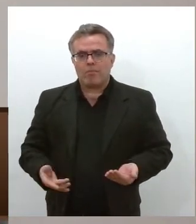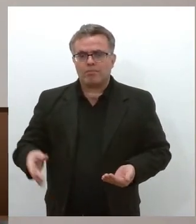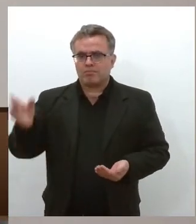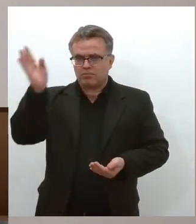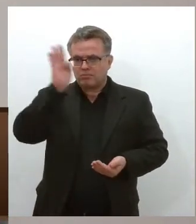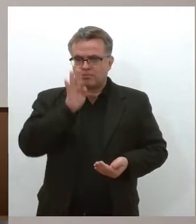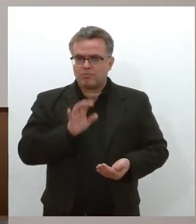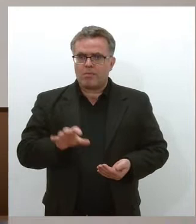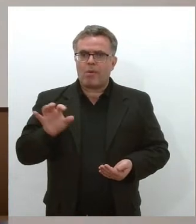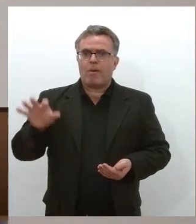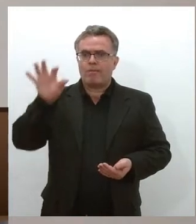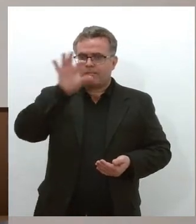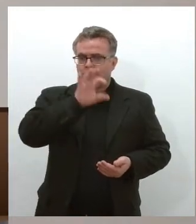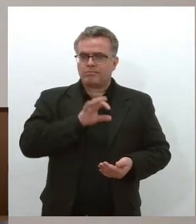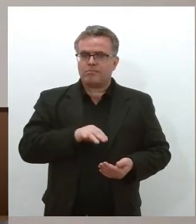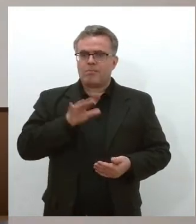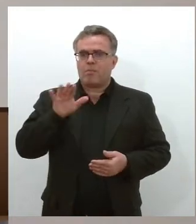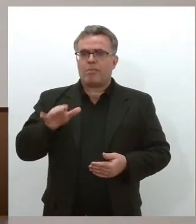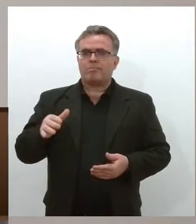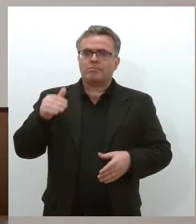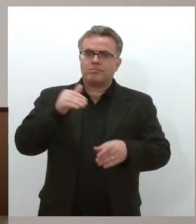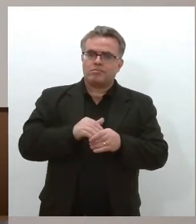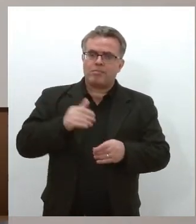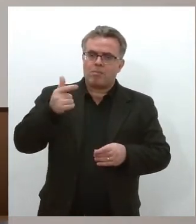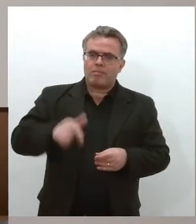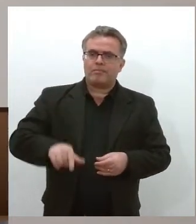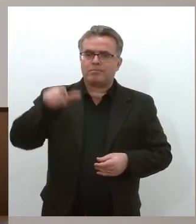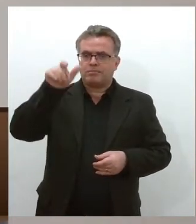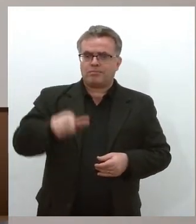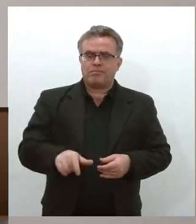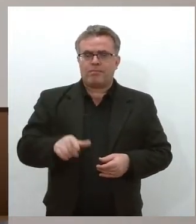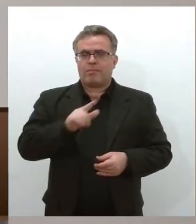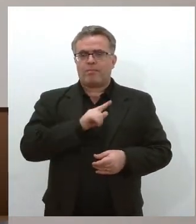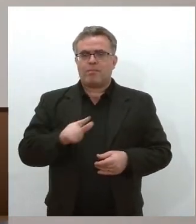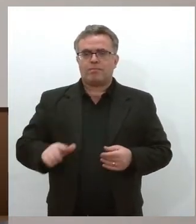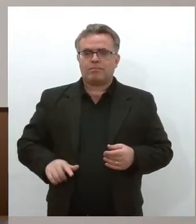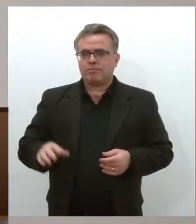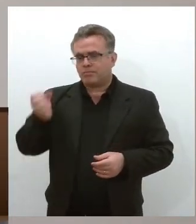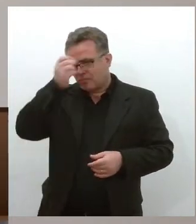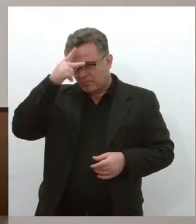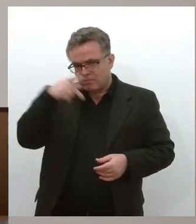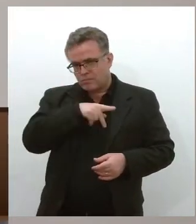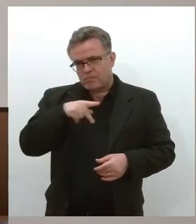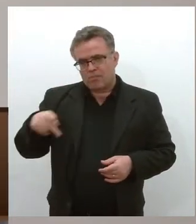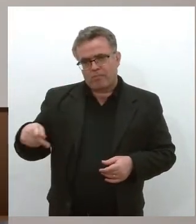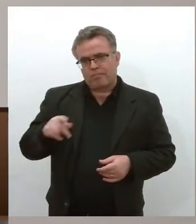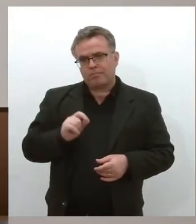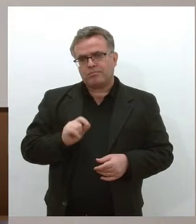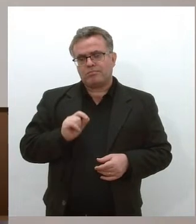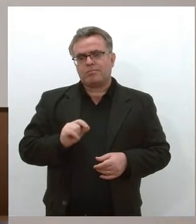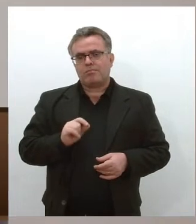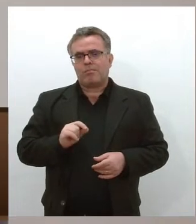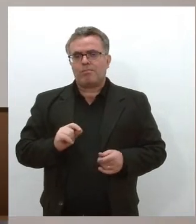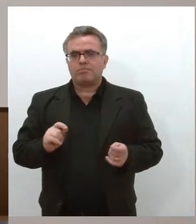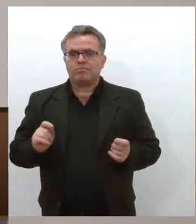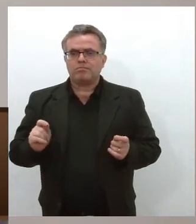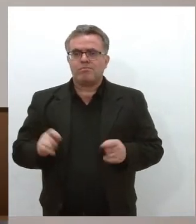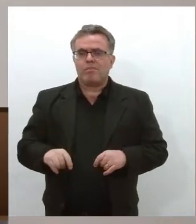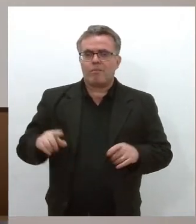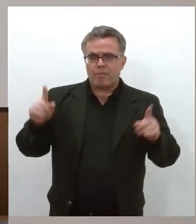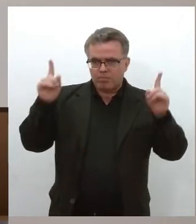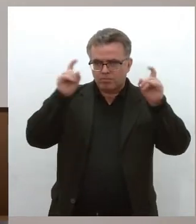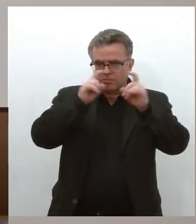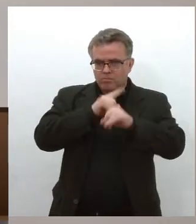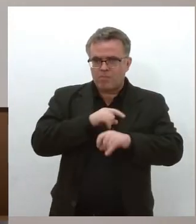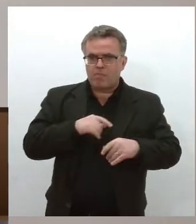de reeleger as pessoas, mas como, por exemplo, para governador, prefeito, presidente, a gente só pode uma reeleição, dificilmente, depois do